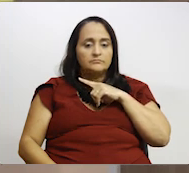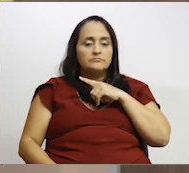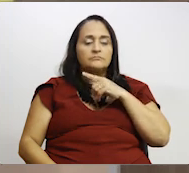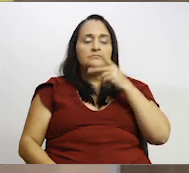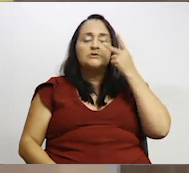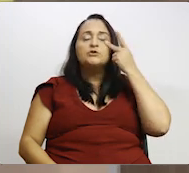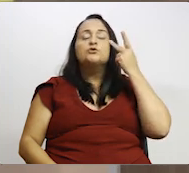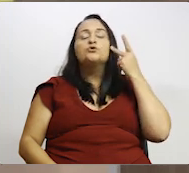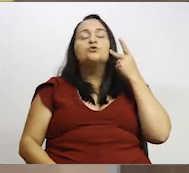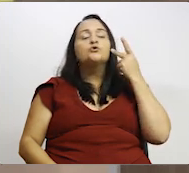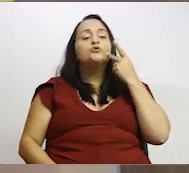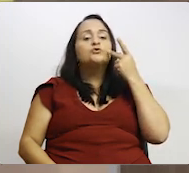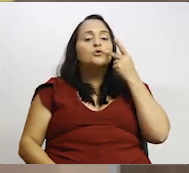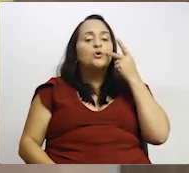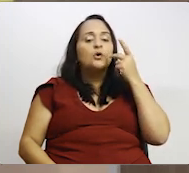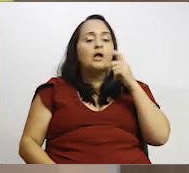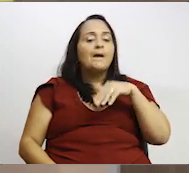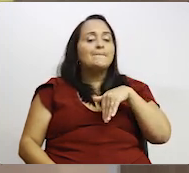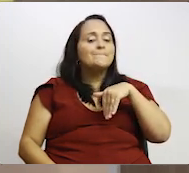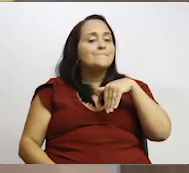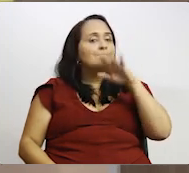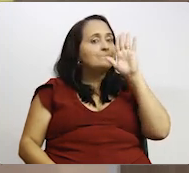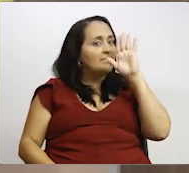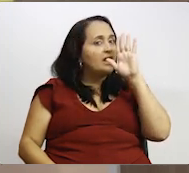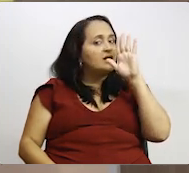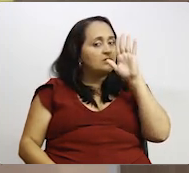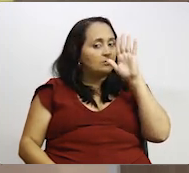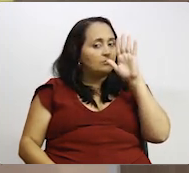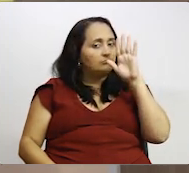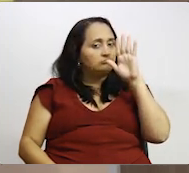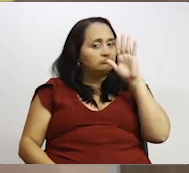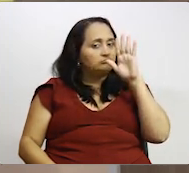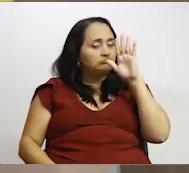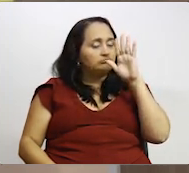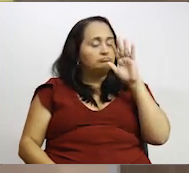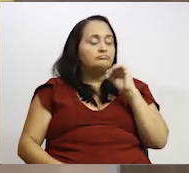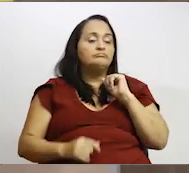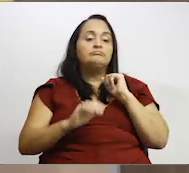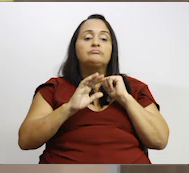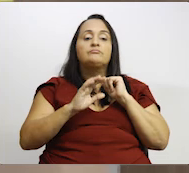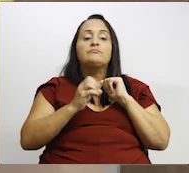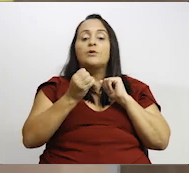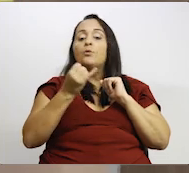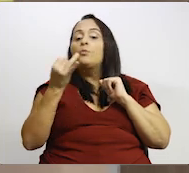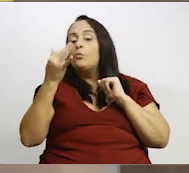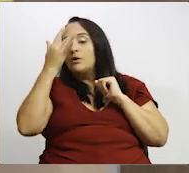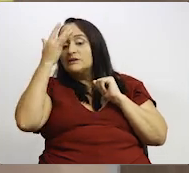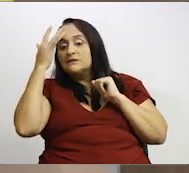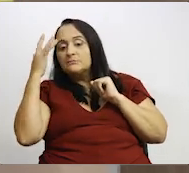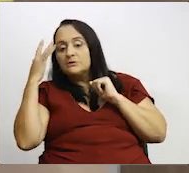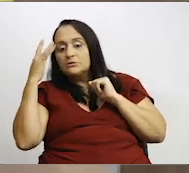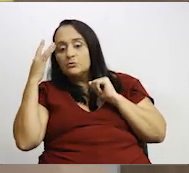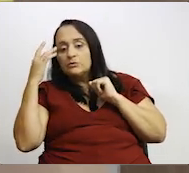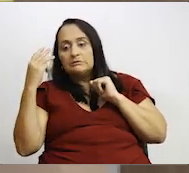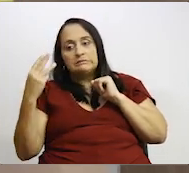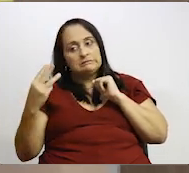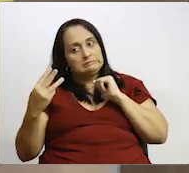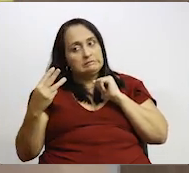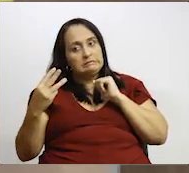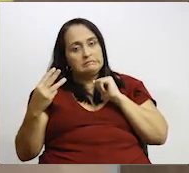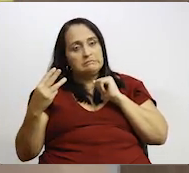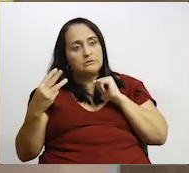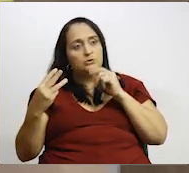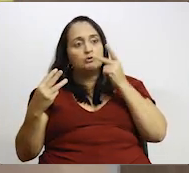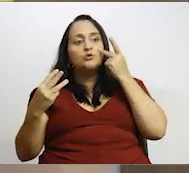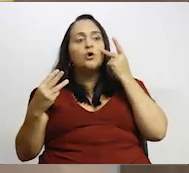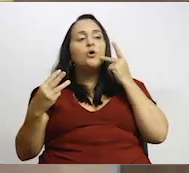quantidade de chocolates maior do que a quantidade de pessoas que ia realizar a